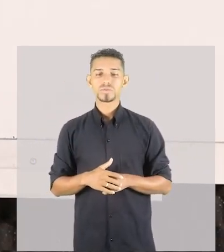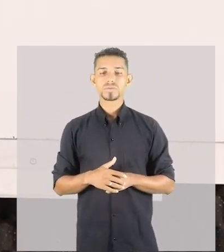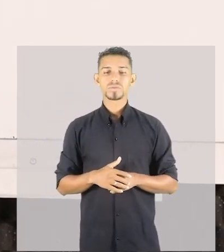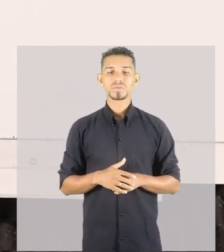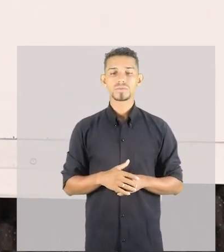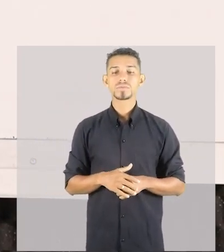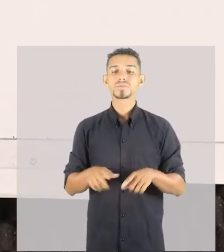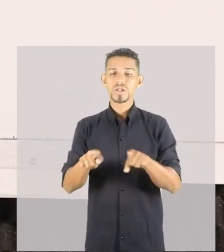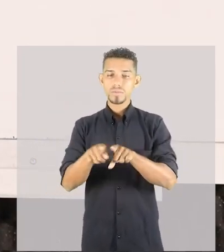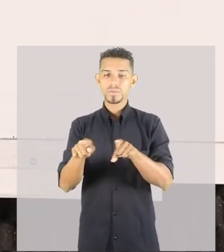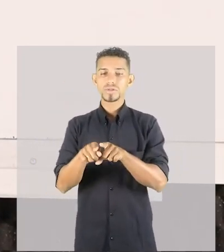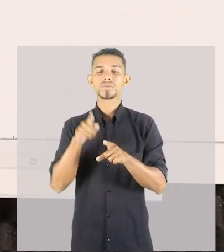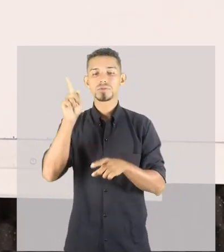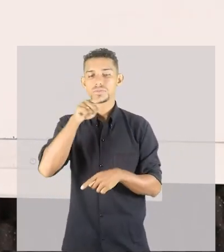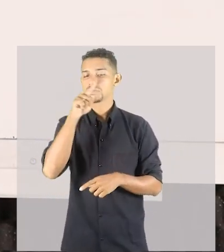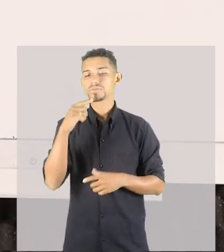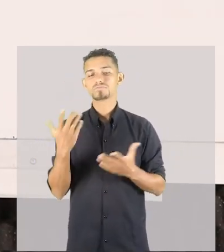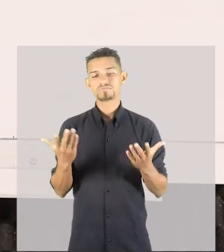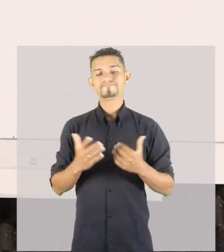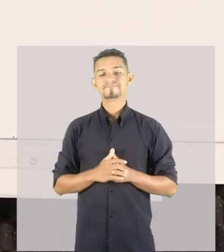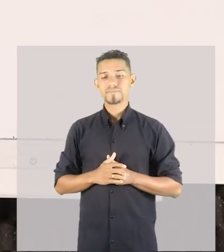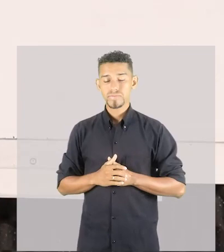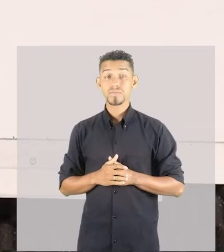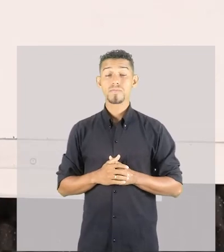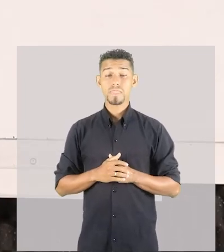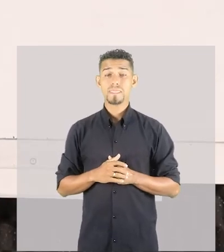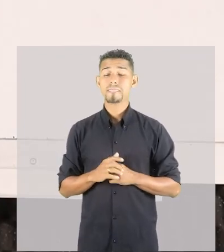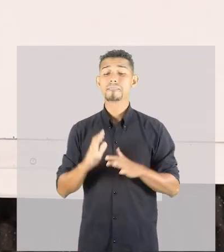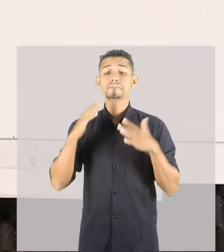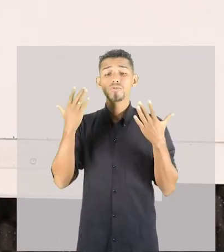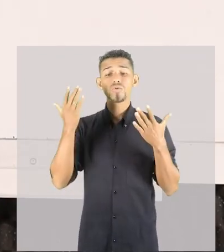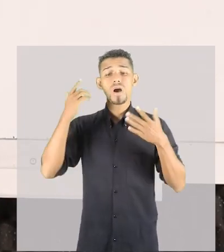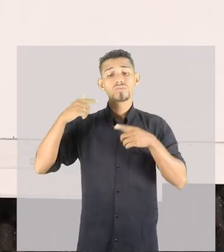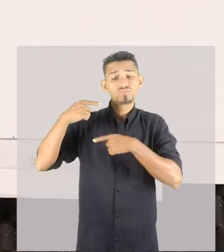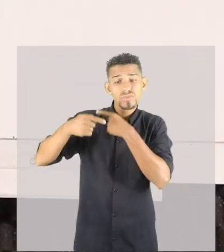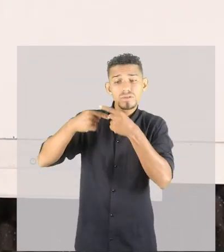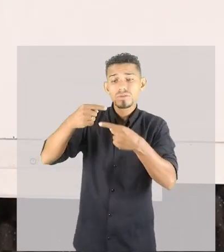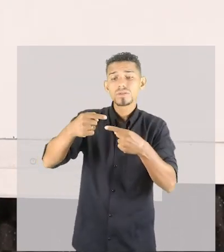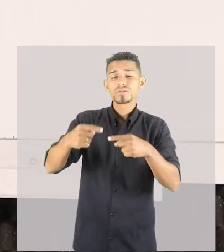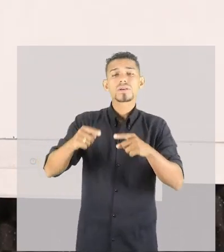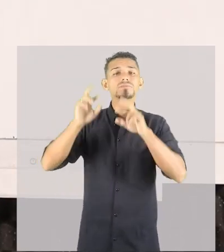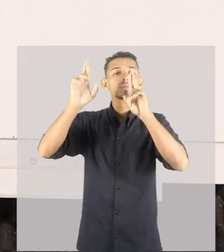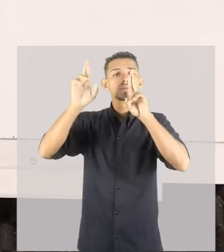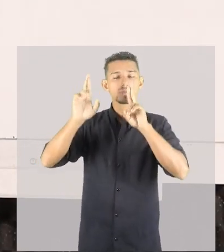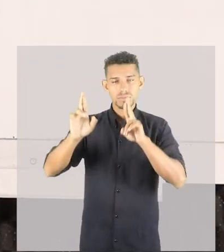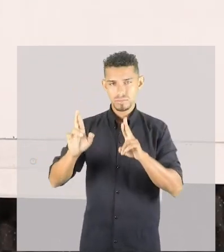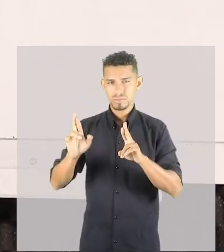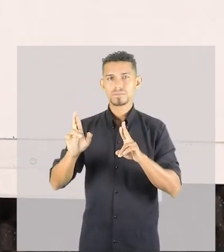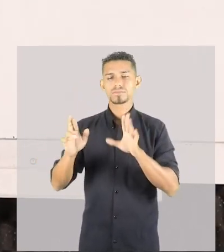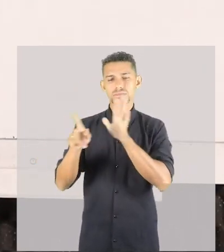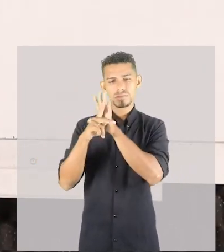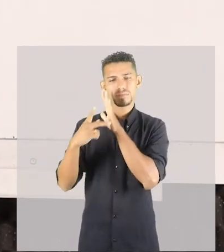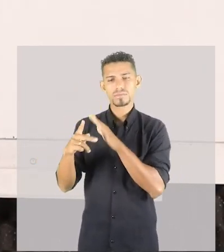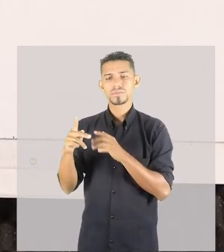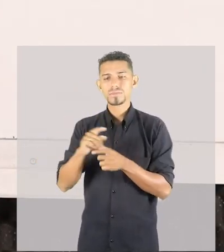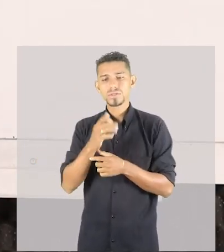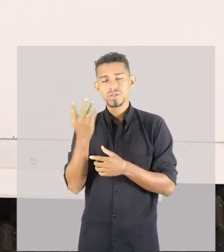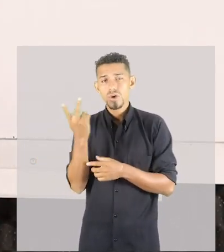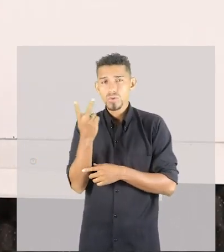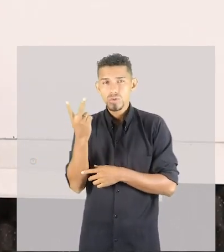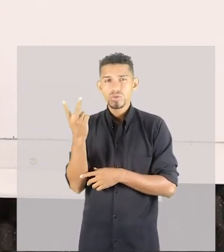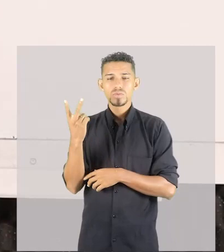leva a descartar também essa daqui de cima. Então, qual é a descendência esperada, né, para